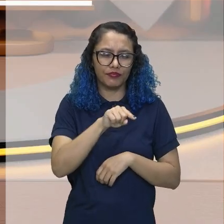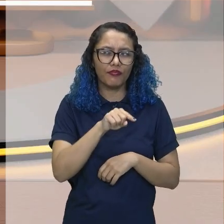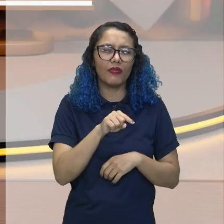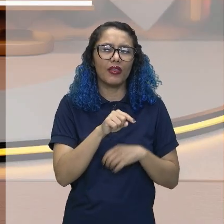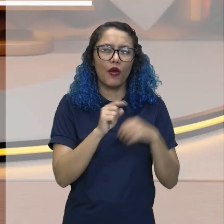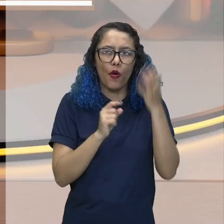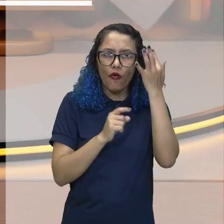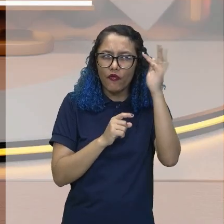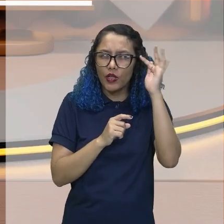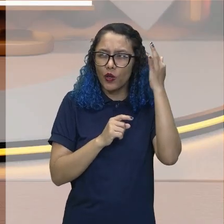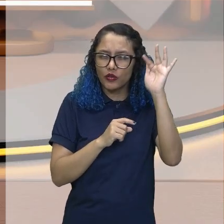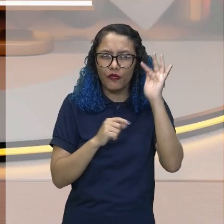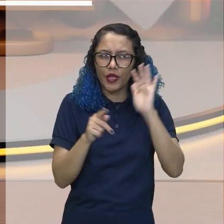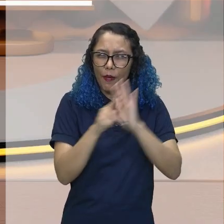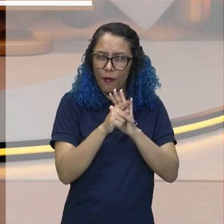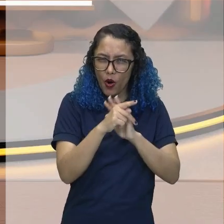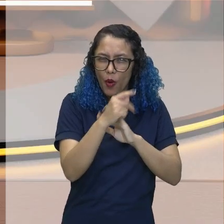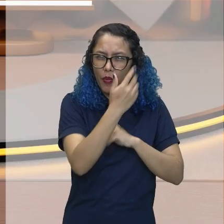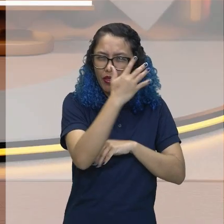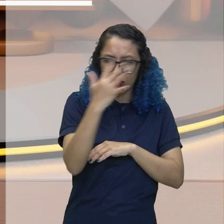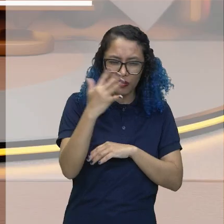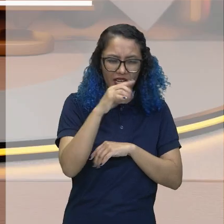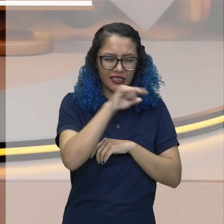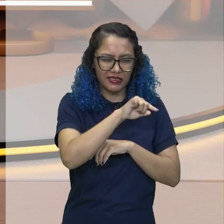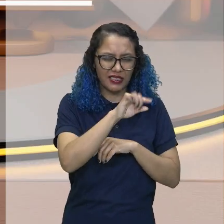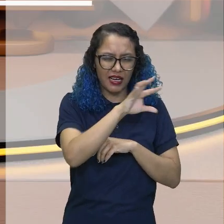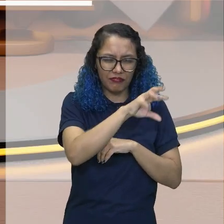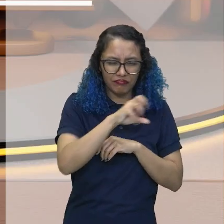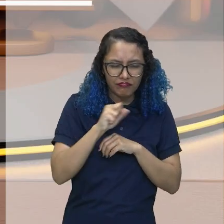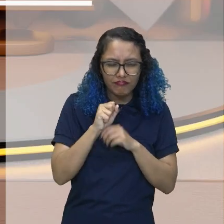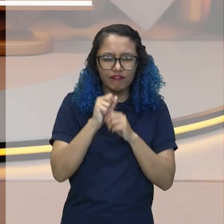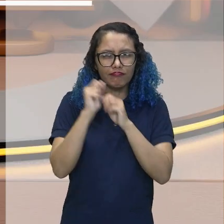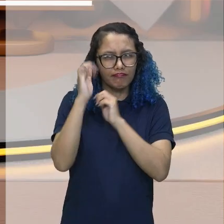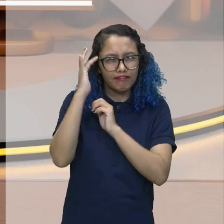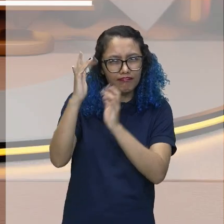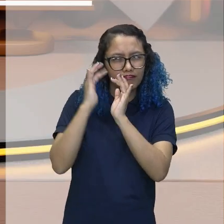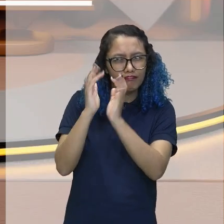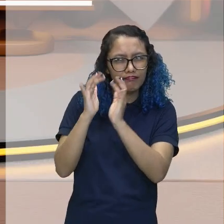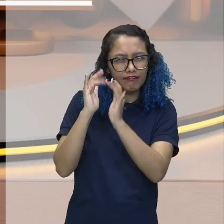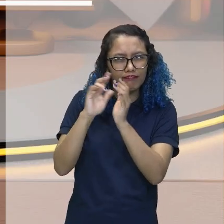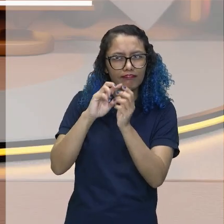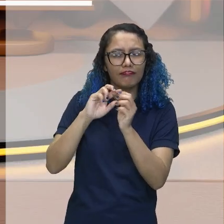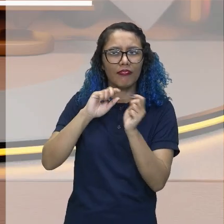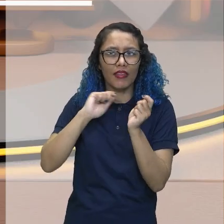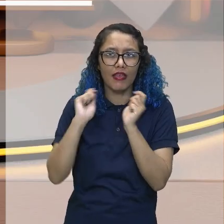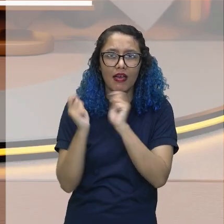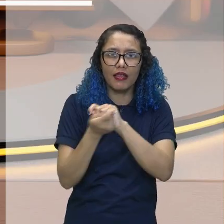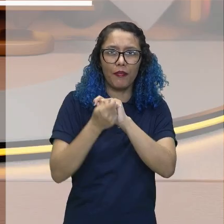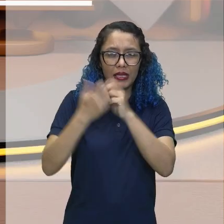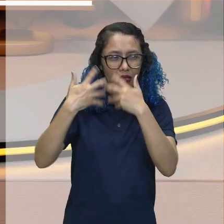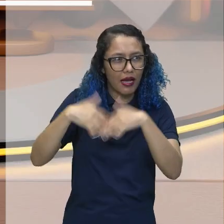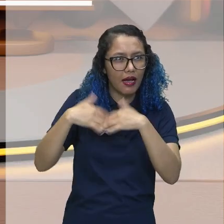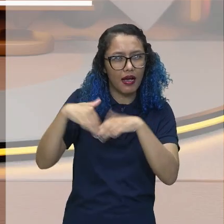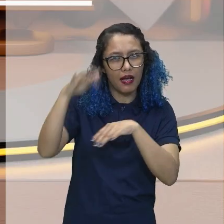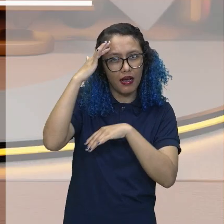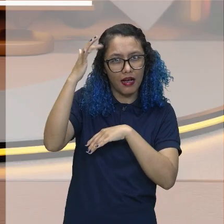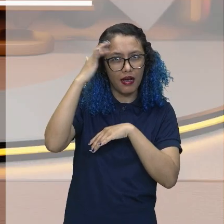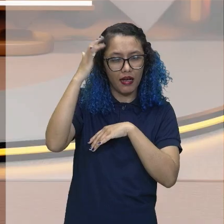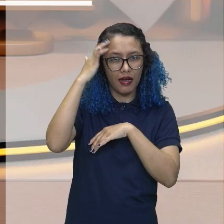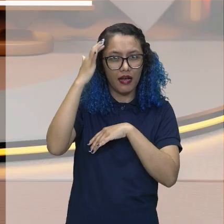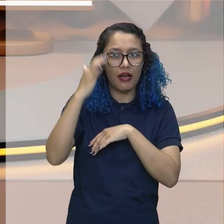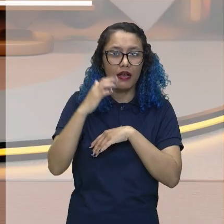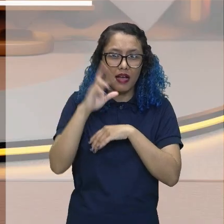racionaliza um pouco essa filosofia. E o Nietzsche vai dizer, Sócrates tirou aquela ideia natural, aquela